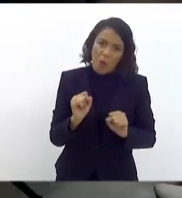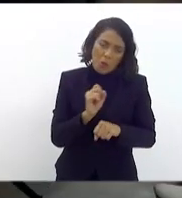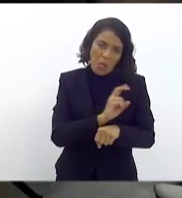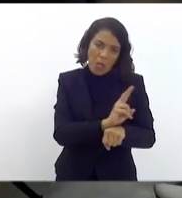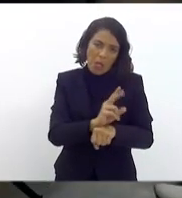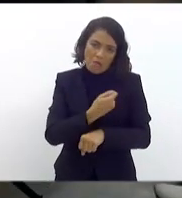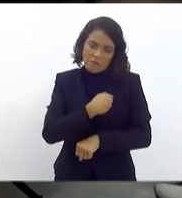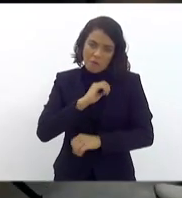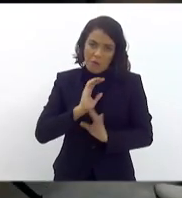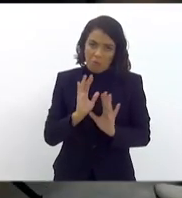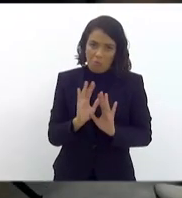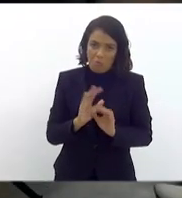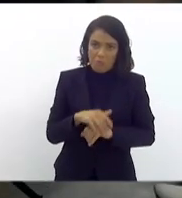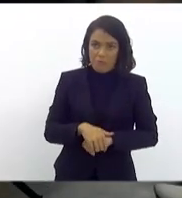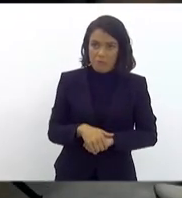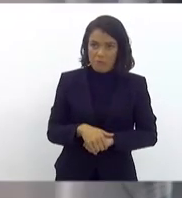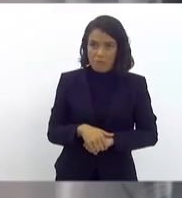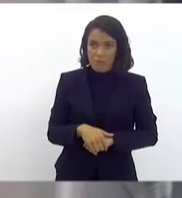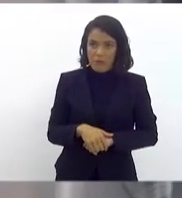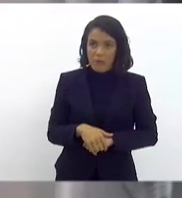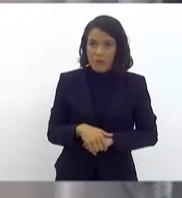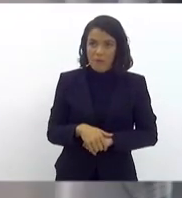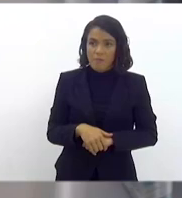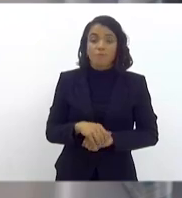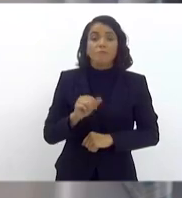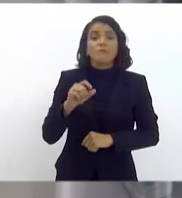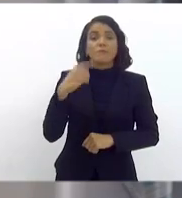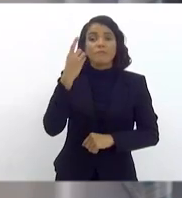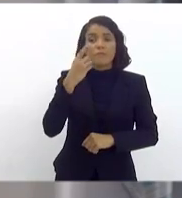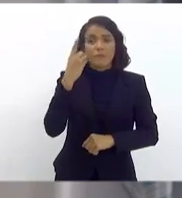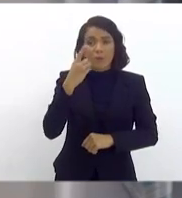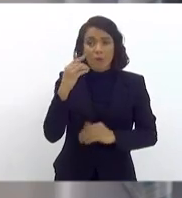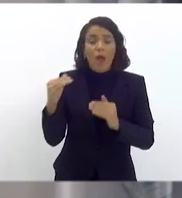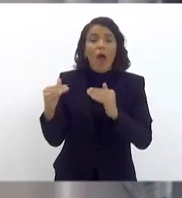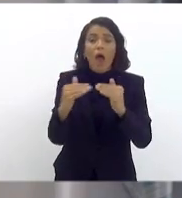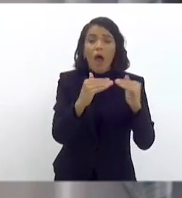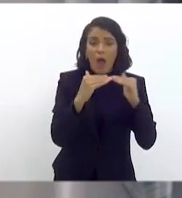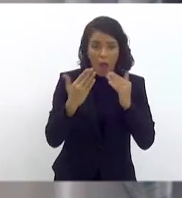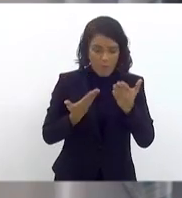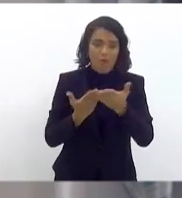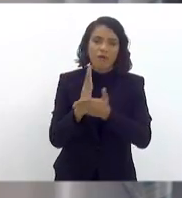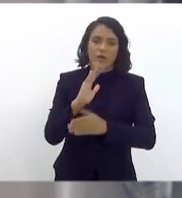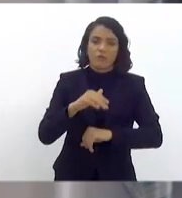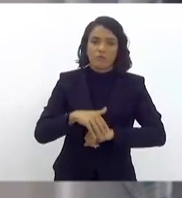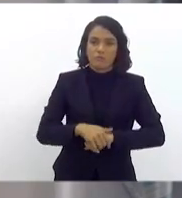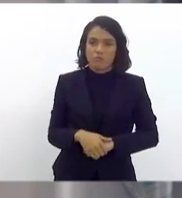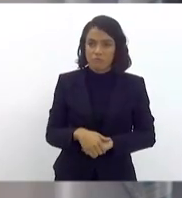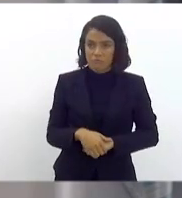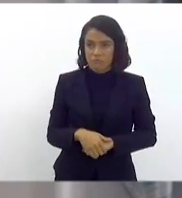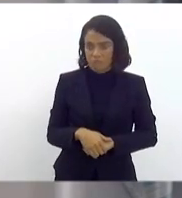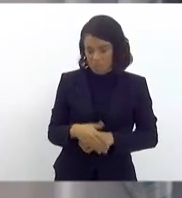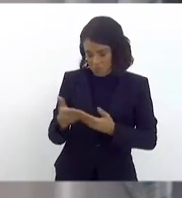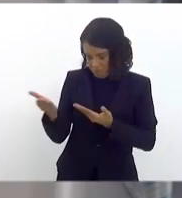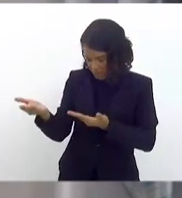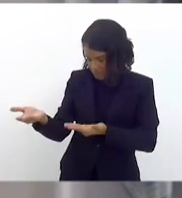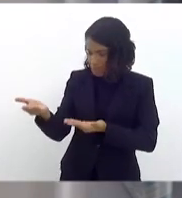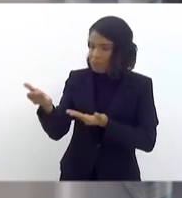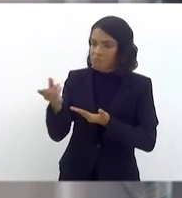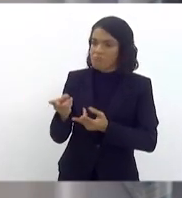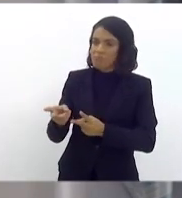E arrecadação. Só para a gente fazer a formalidade, deputado Arthur, aqueles que aprovam permanência como estão. Aprovado. O senhor, por